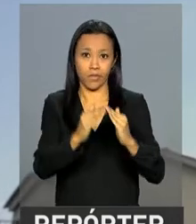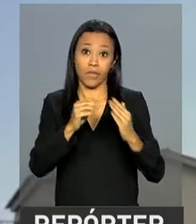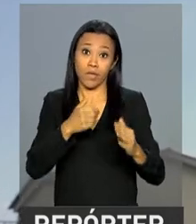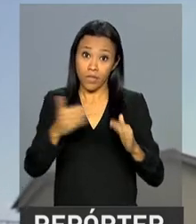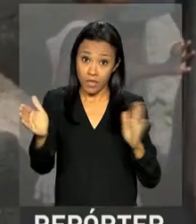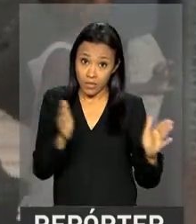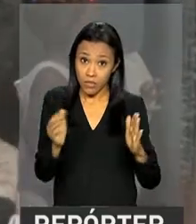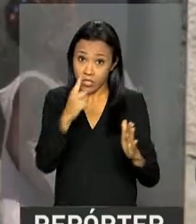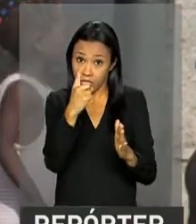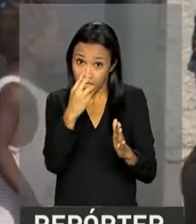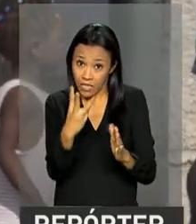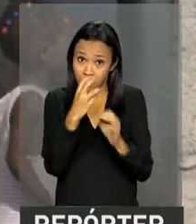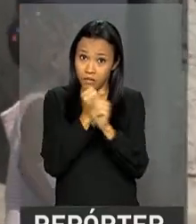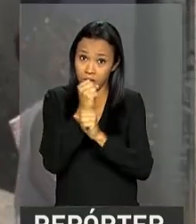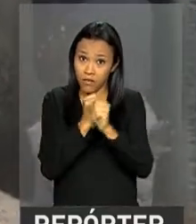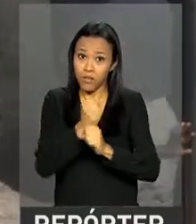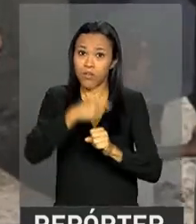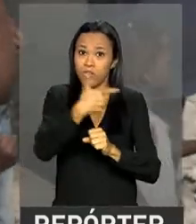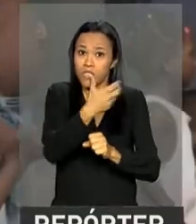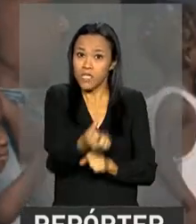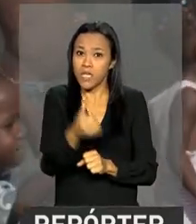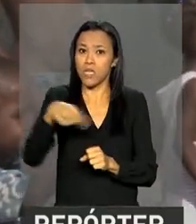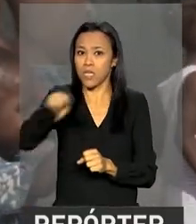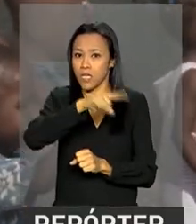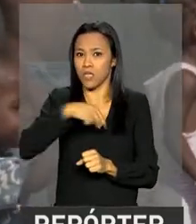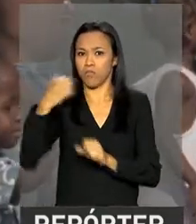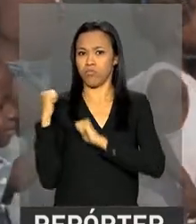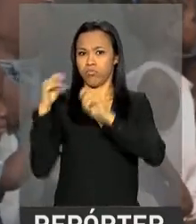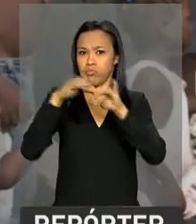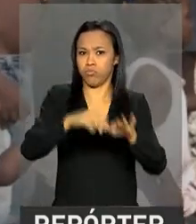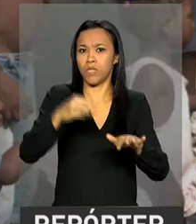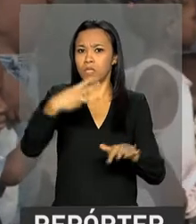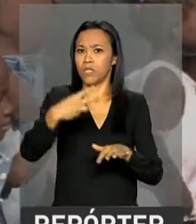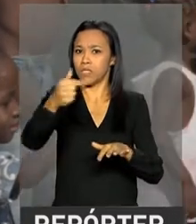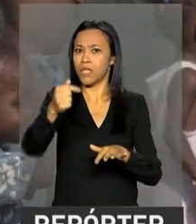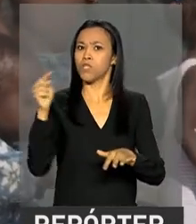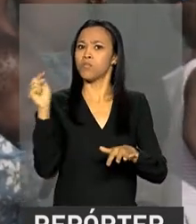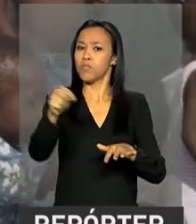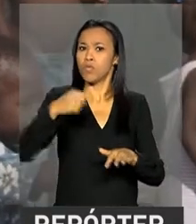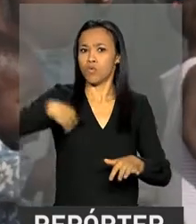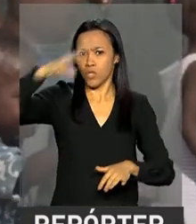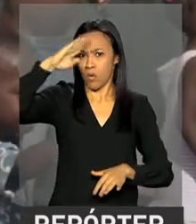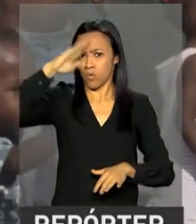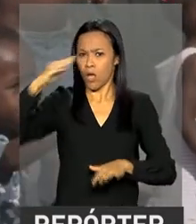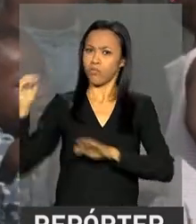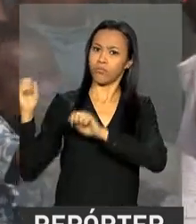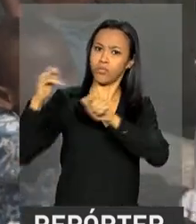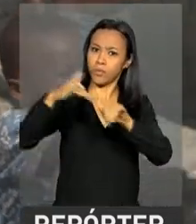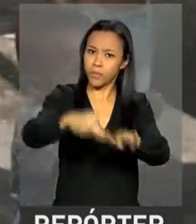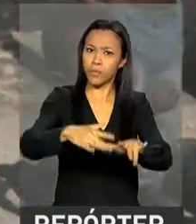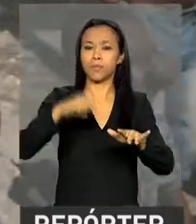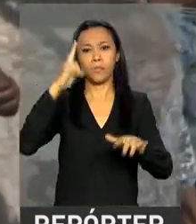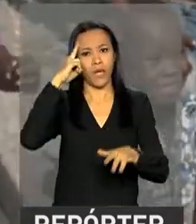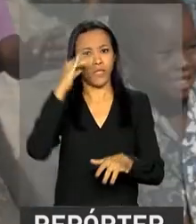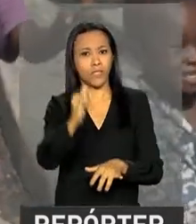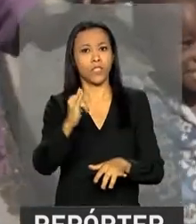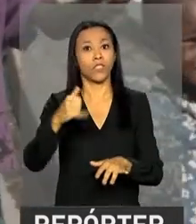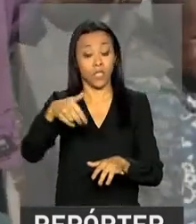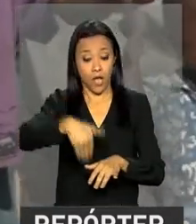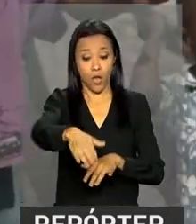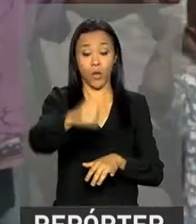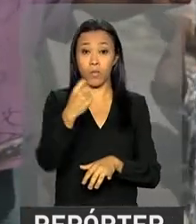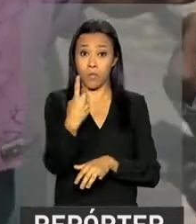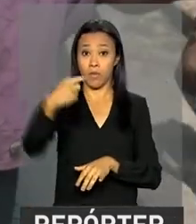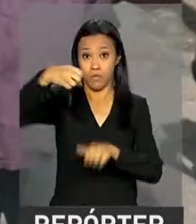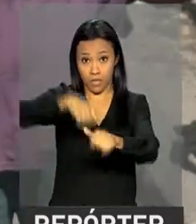anos, 26 contingentes e 37 mil soldados brasileiros passaram pelo Haiti. A partir do dia 1º de